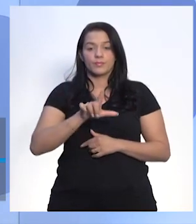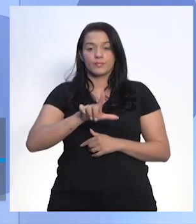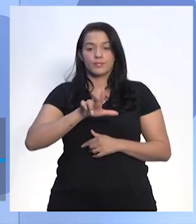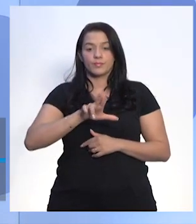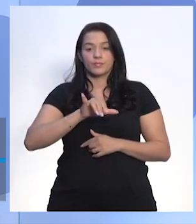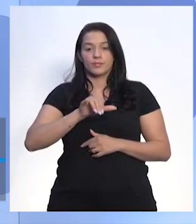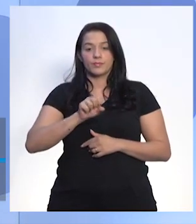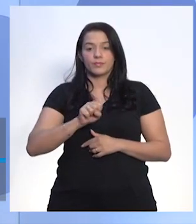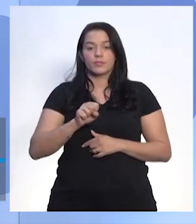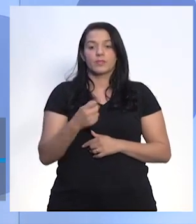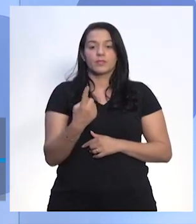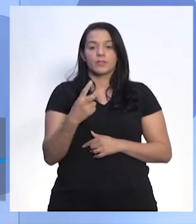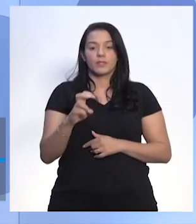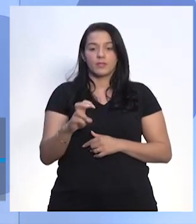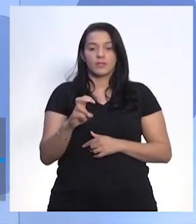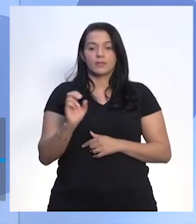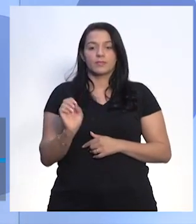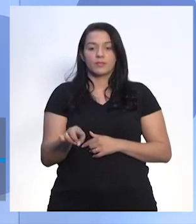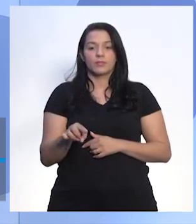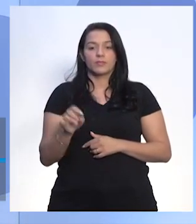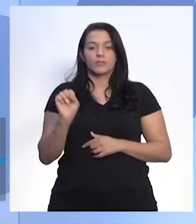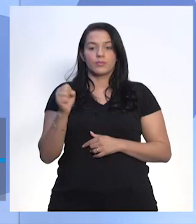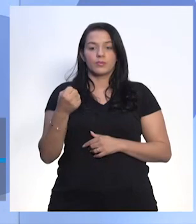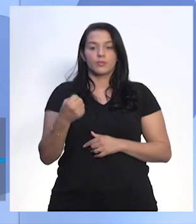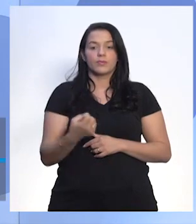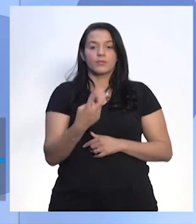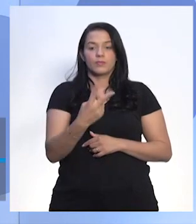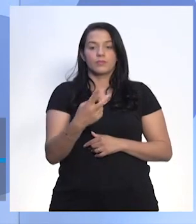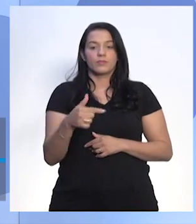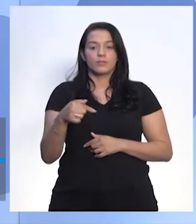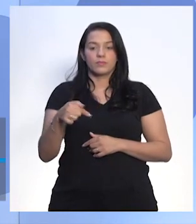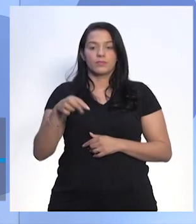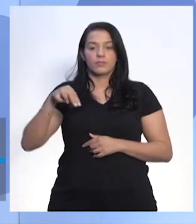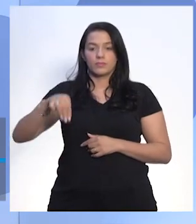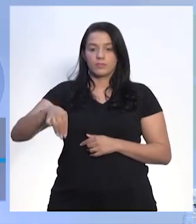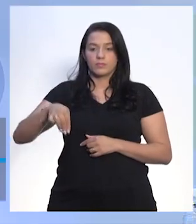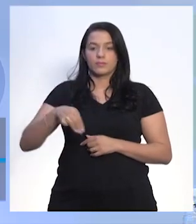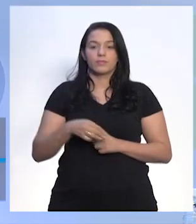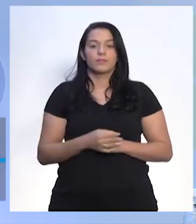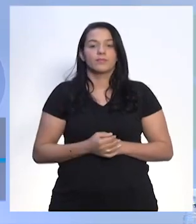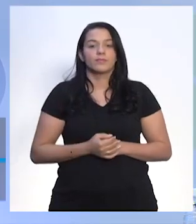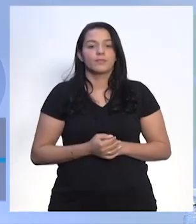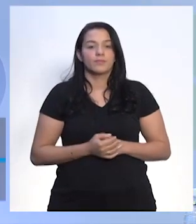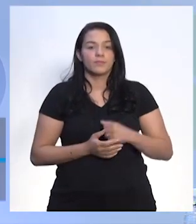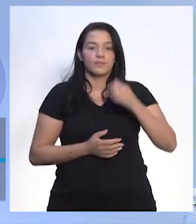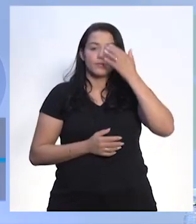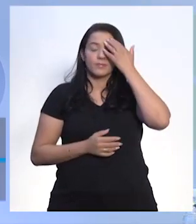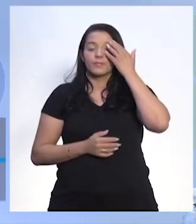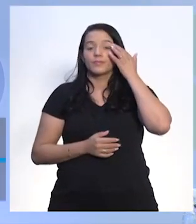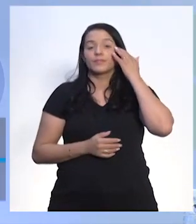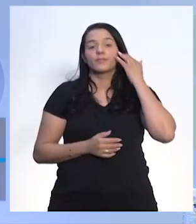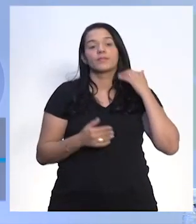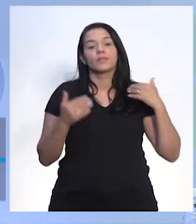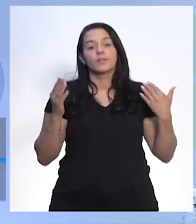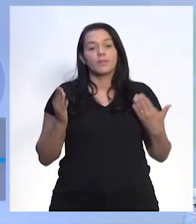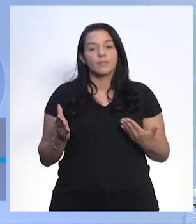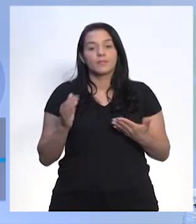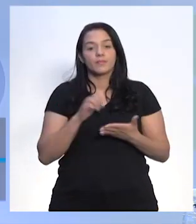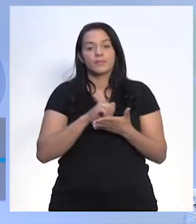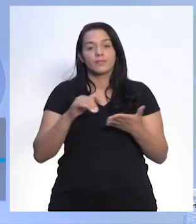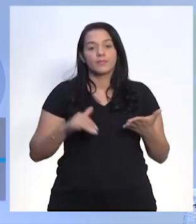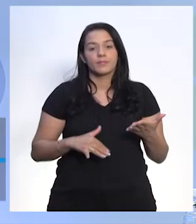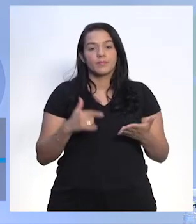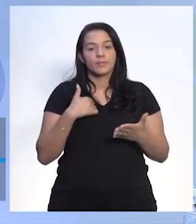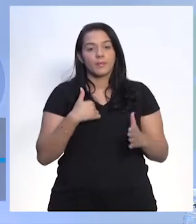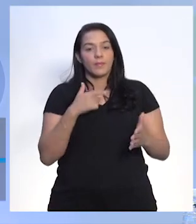vezes 1,8, 27 metros. Boa, então é isso aí. Para esse tipo de modelo de exercício, né, eu vi